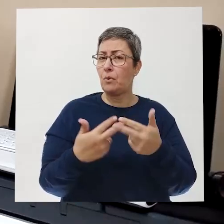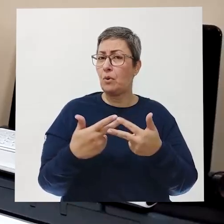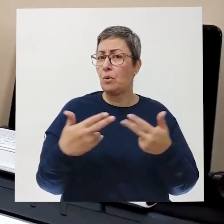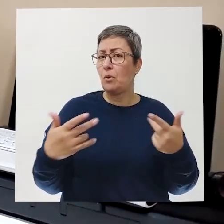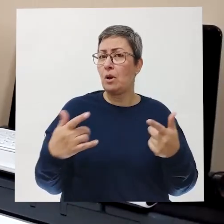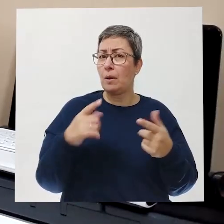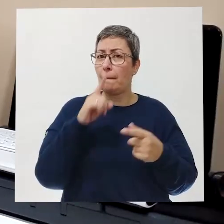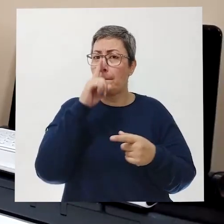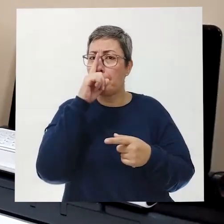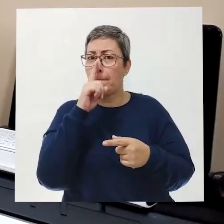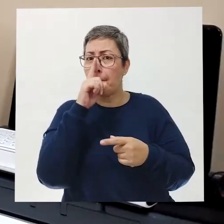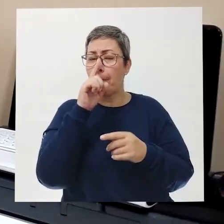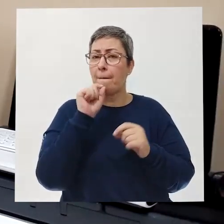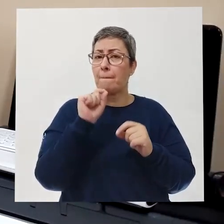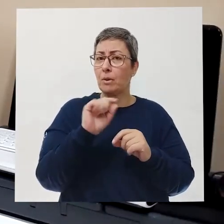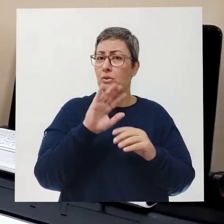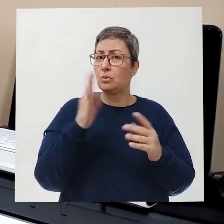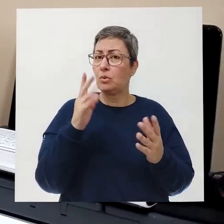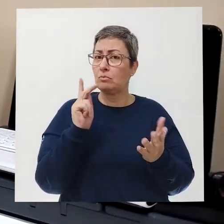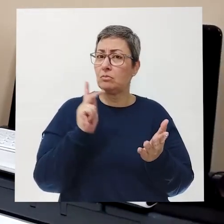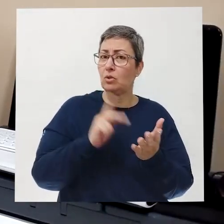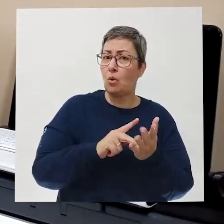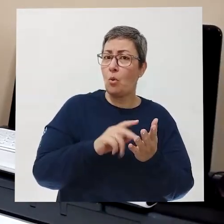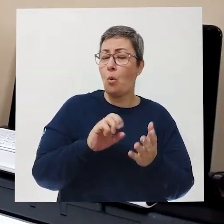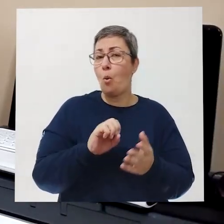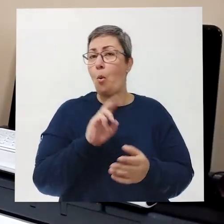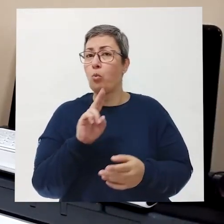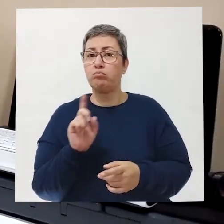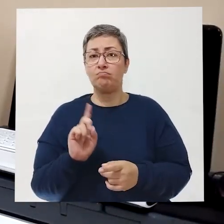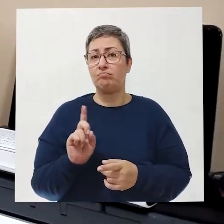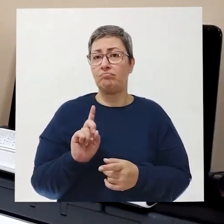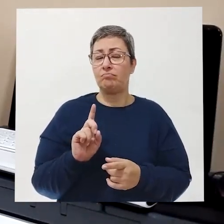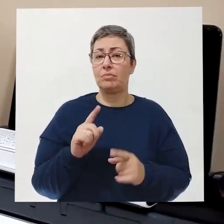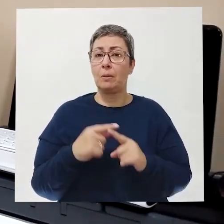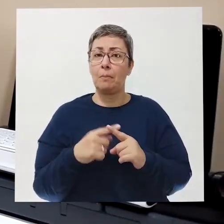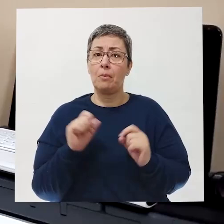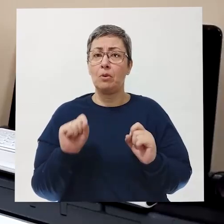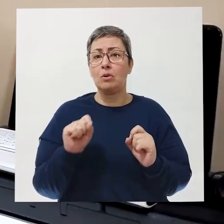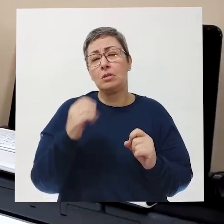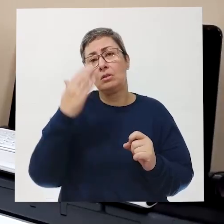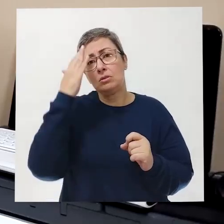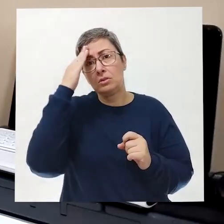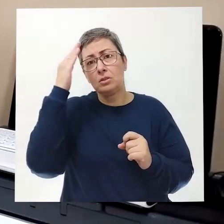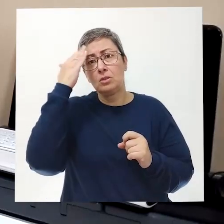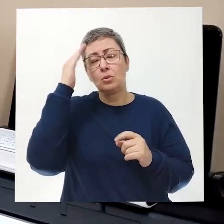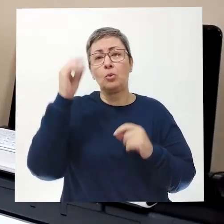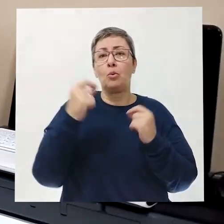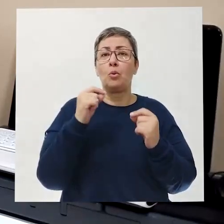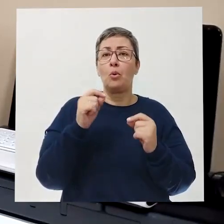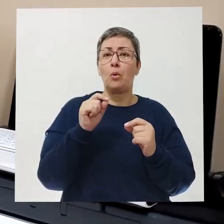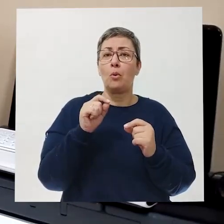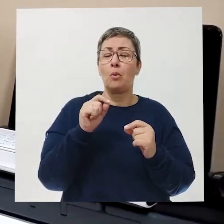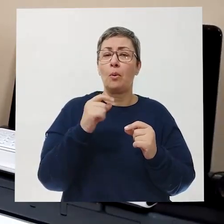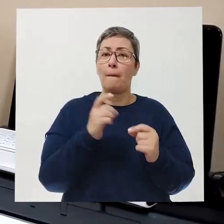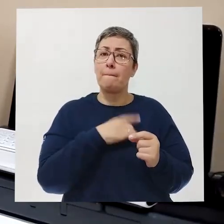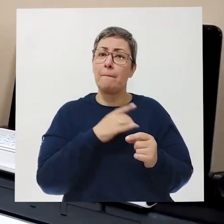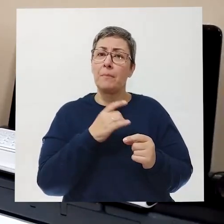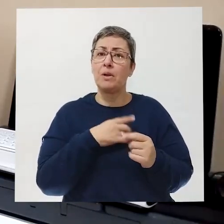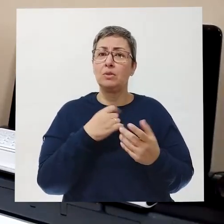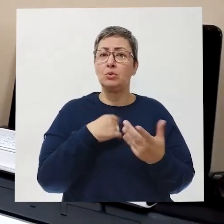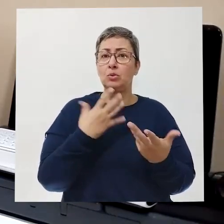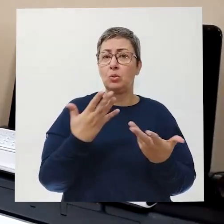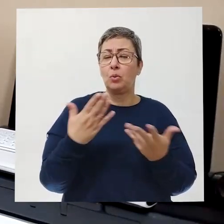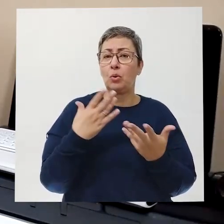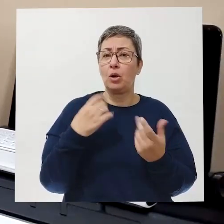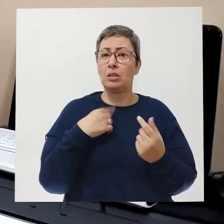tipo de perigo que pode ser real ou não, né? Pode-se entender ainda o medo enquanto um